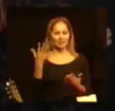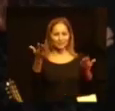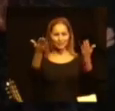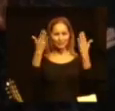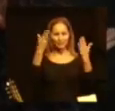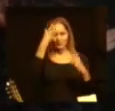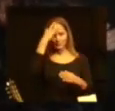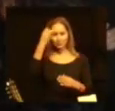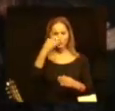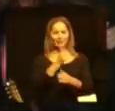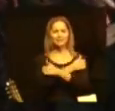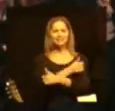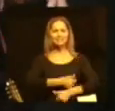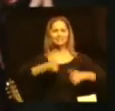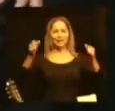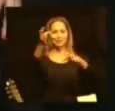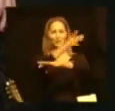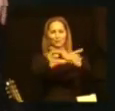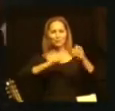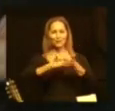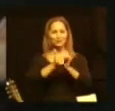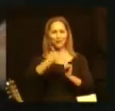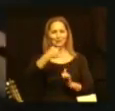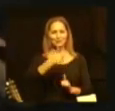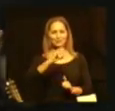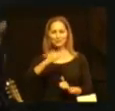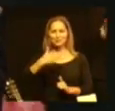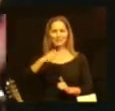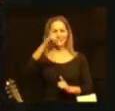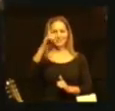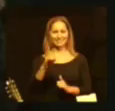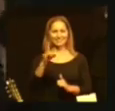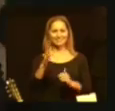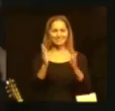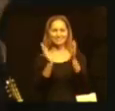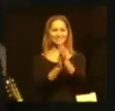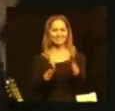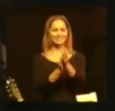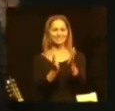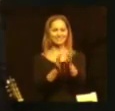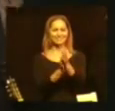Setúbal, cidade europeia do desporto 2016!